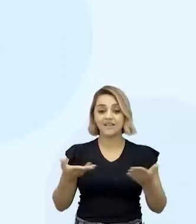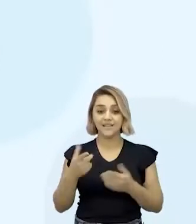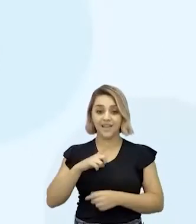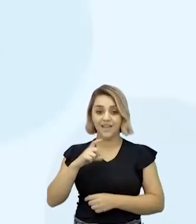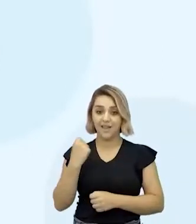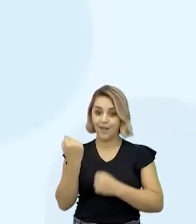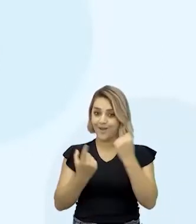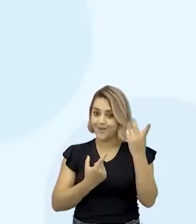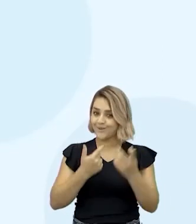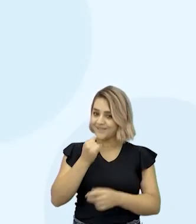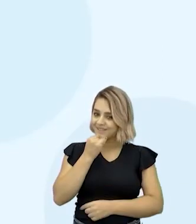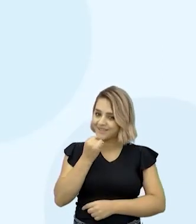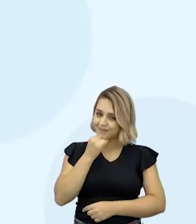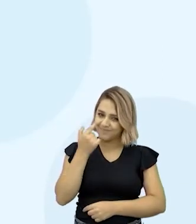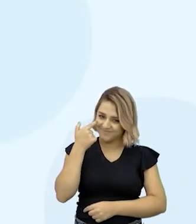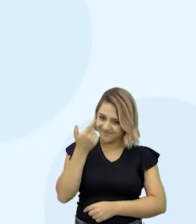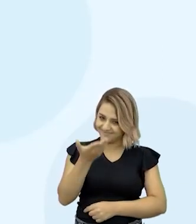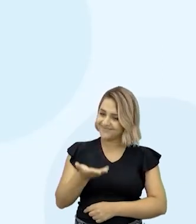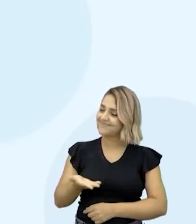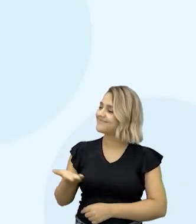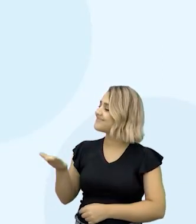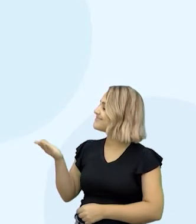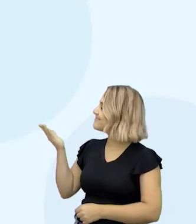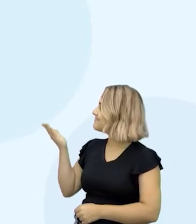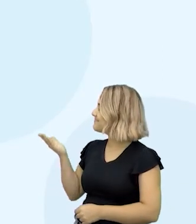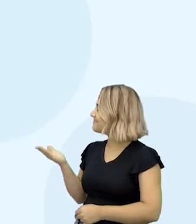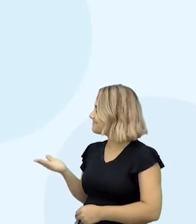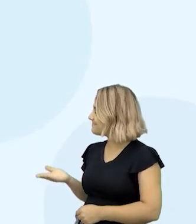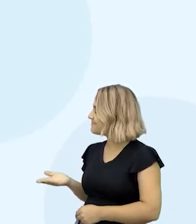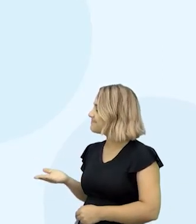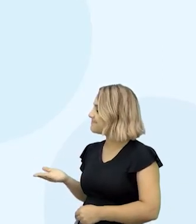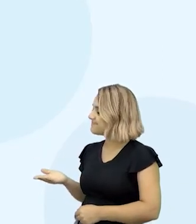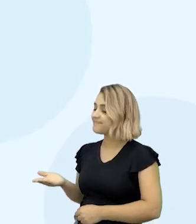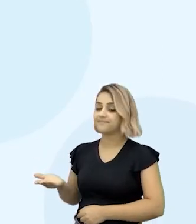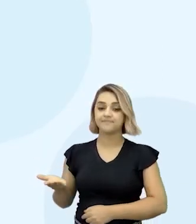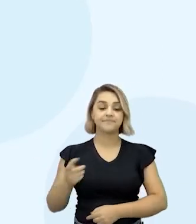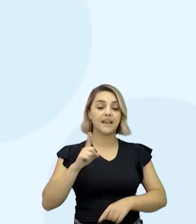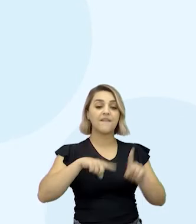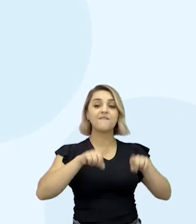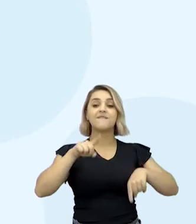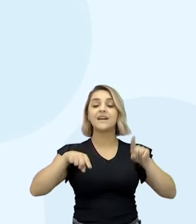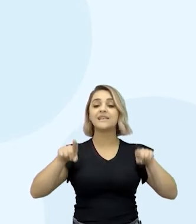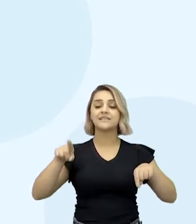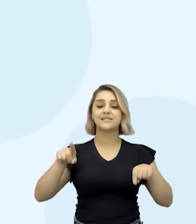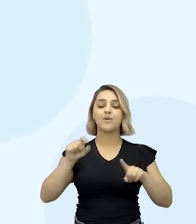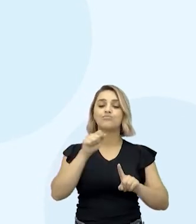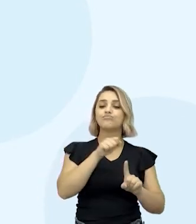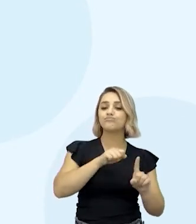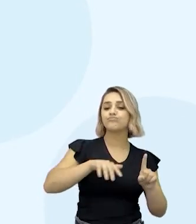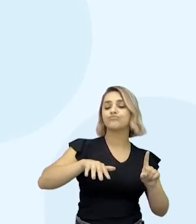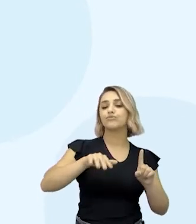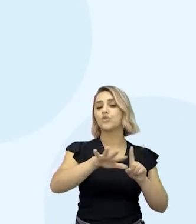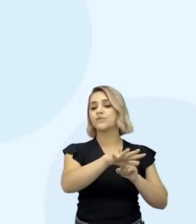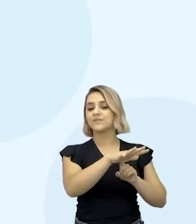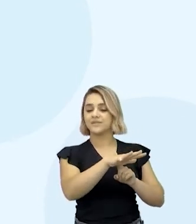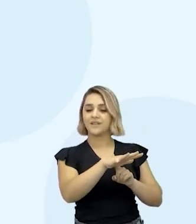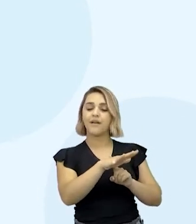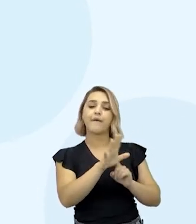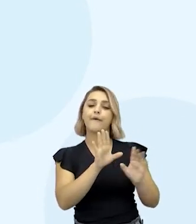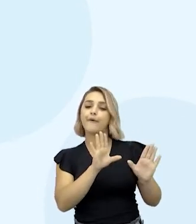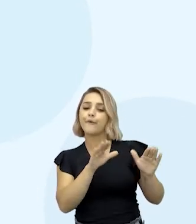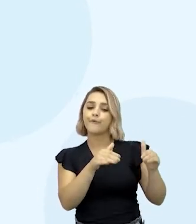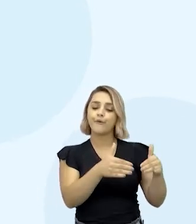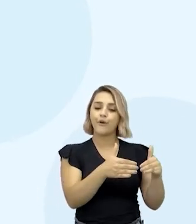para vocês, tá? Então, aí, variação social. Ocorre de acordo com as